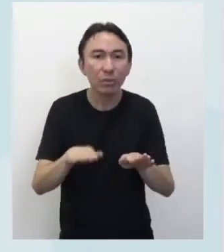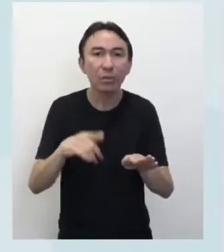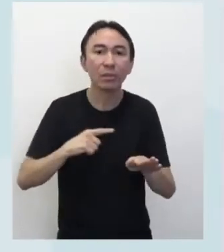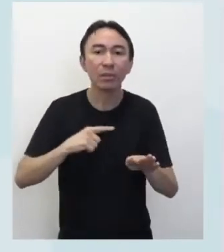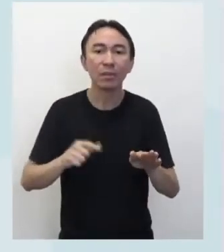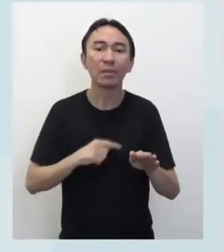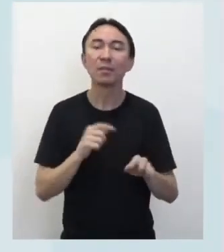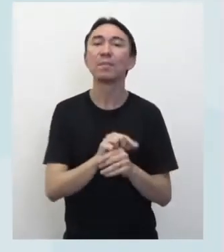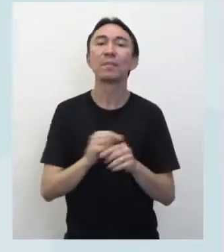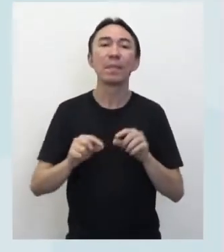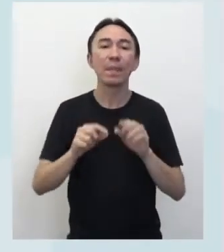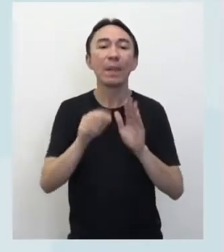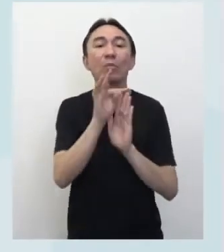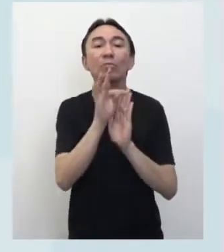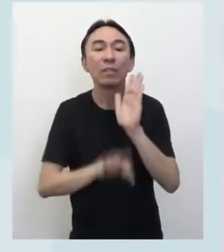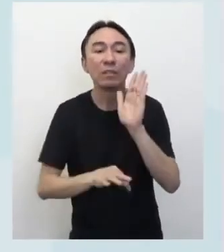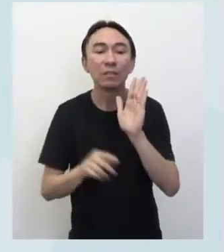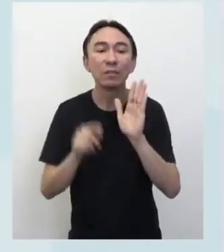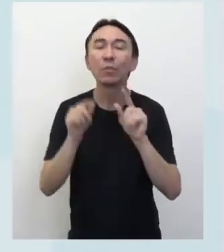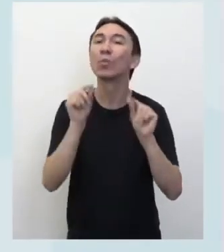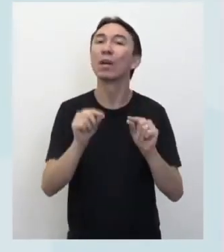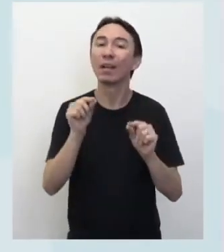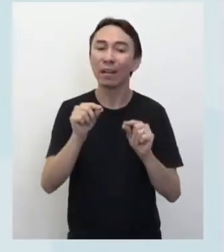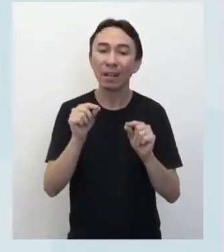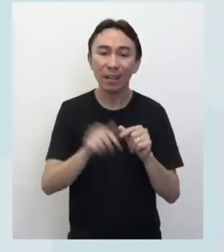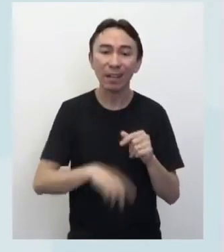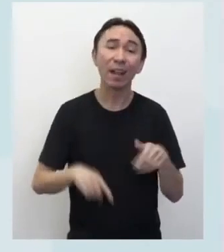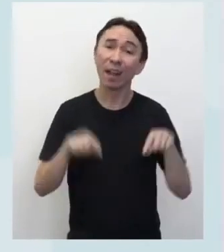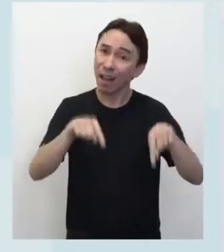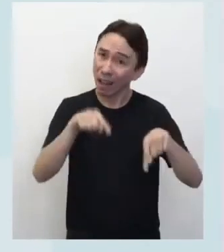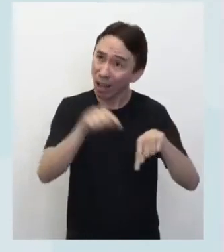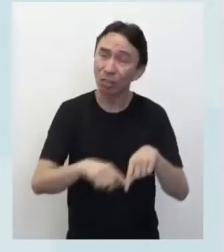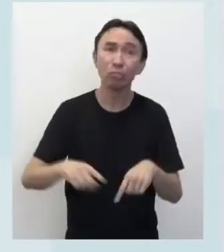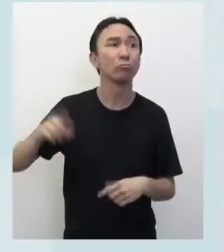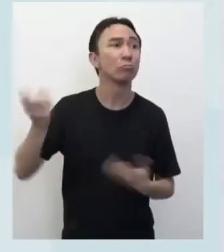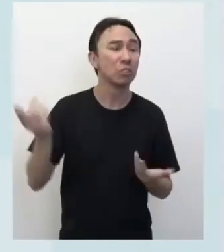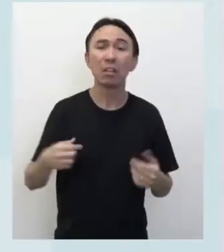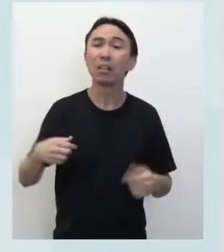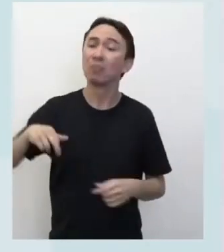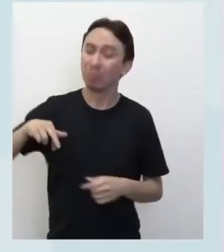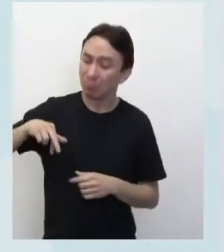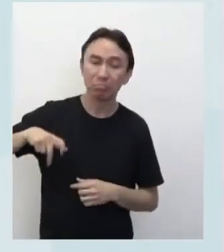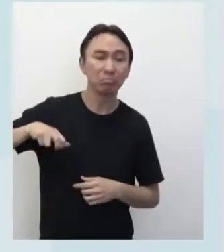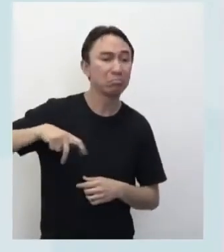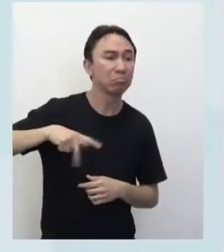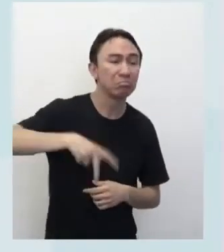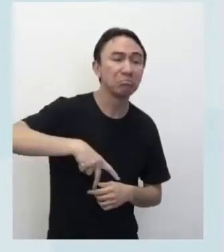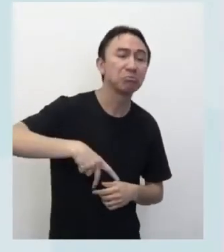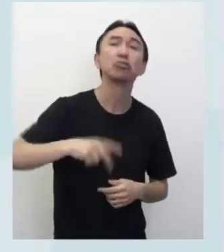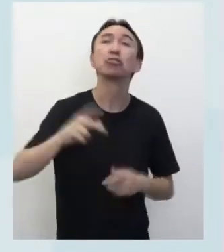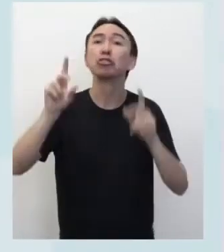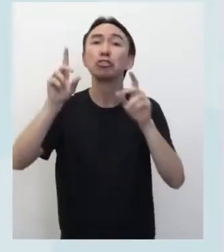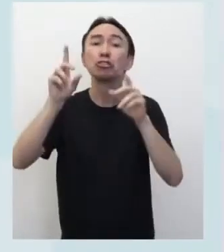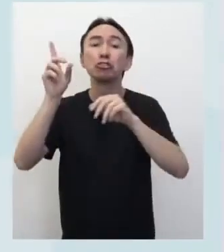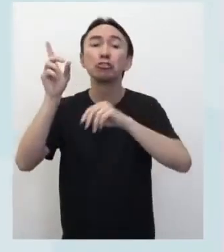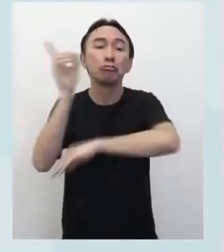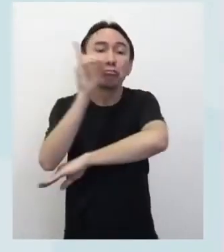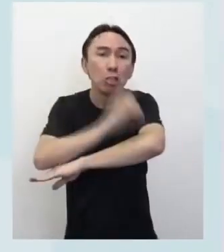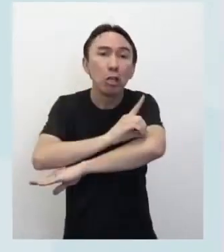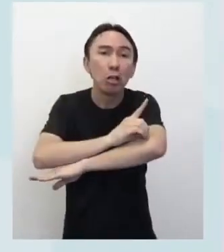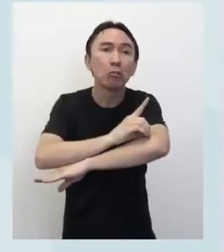eu lá, mais um dia comum. Mais um dia comum. Estava eu lá. E ainda tenho as reticências aí, né?